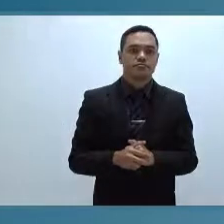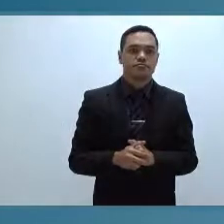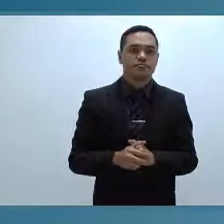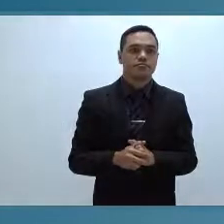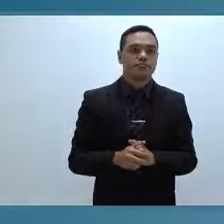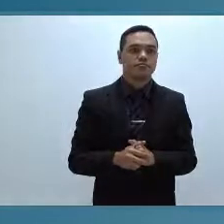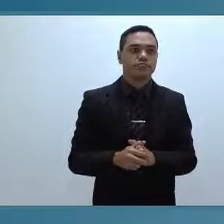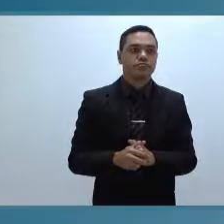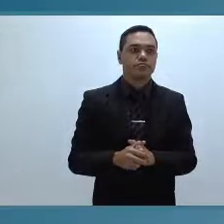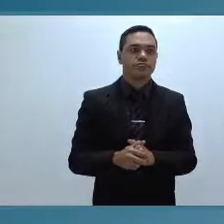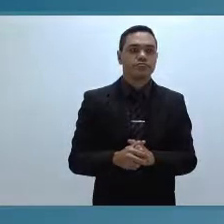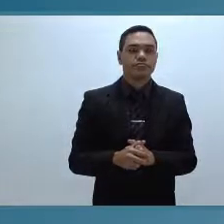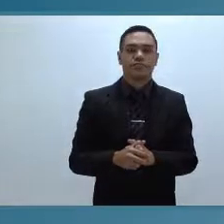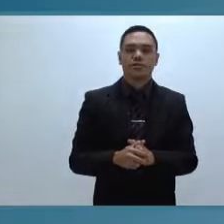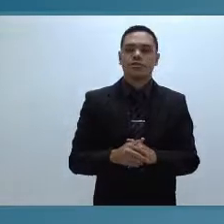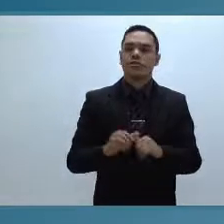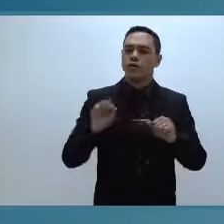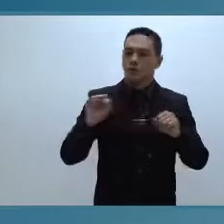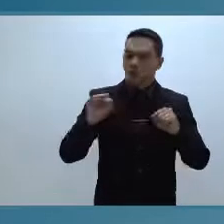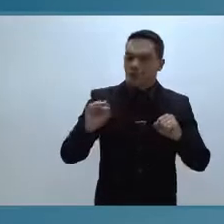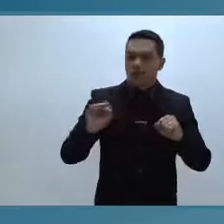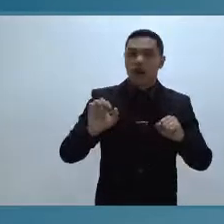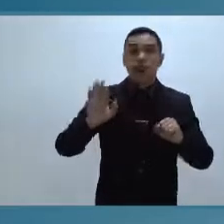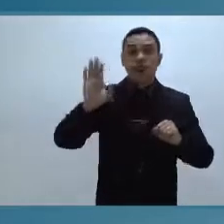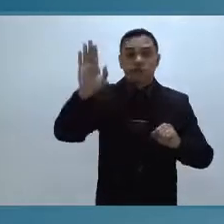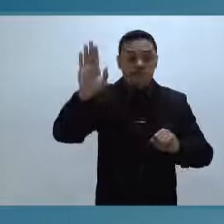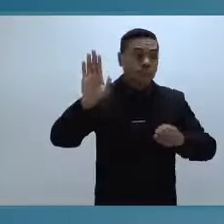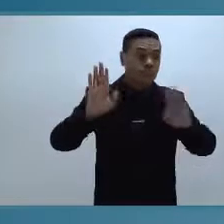Eu faculto a palavra a quem dela queira fazer isso.